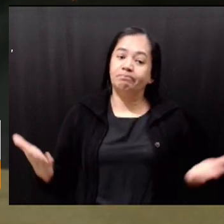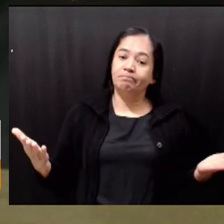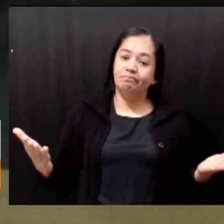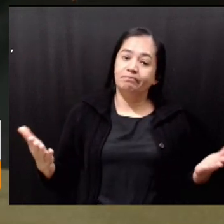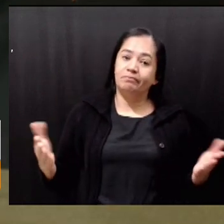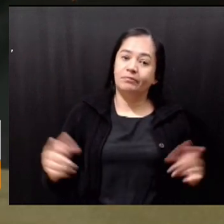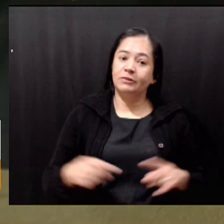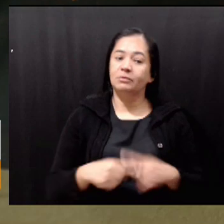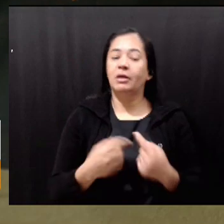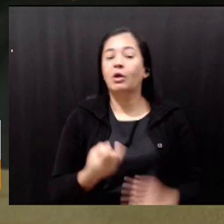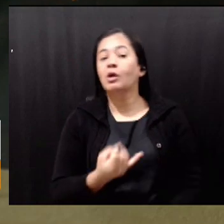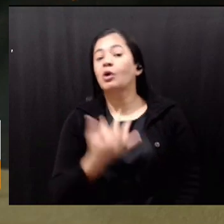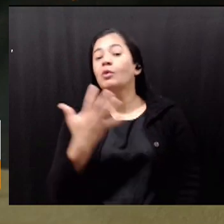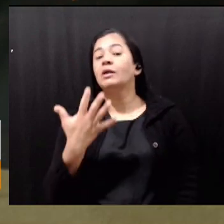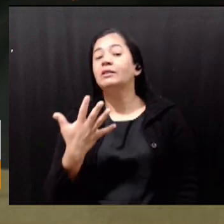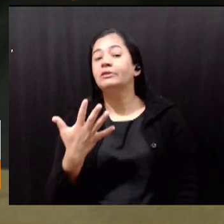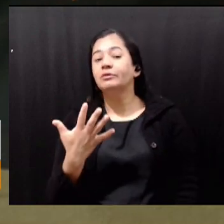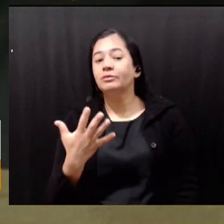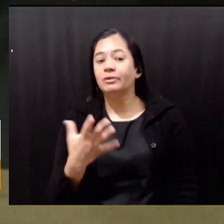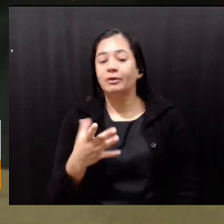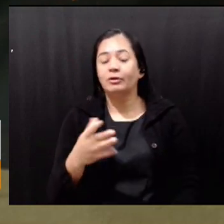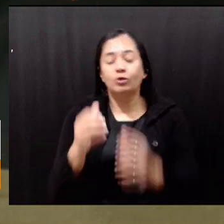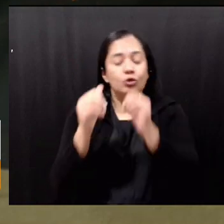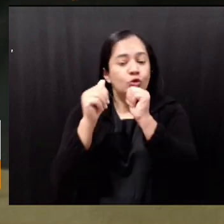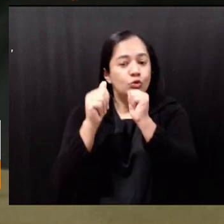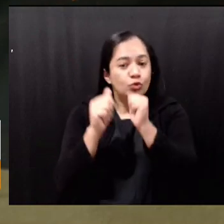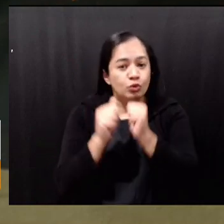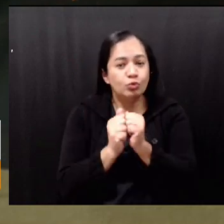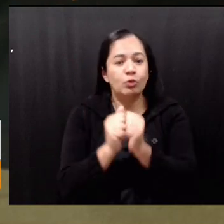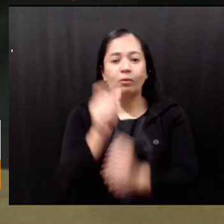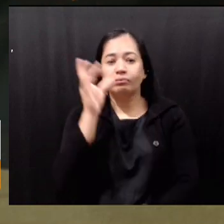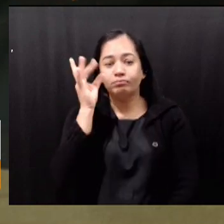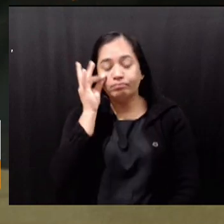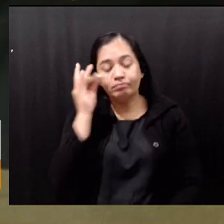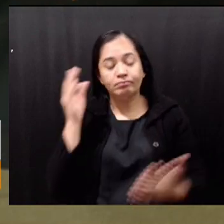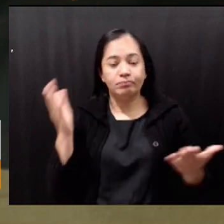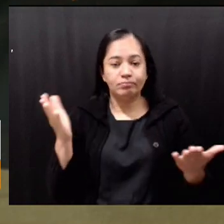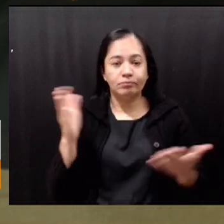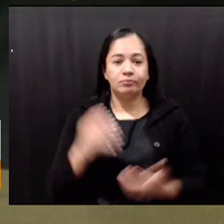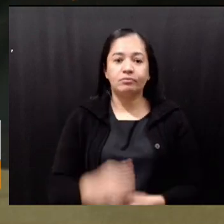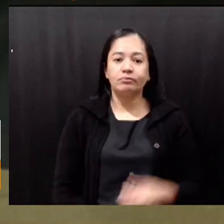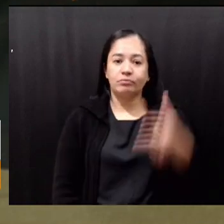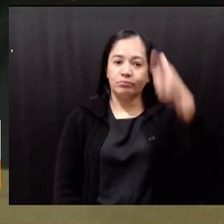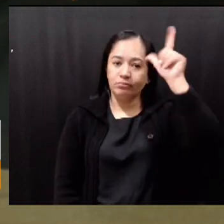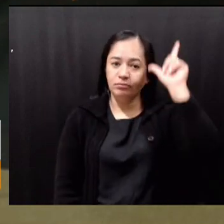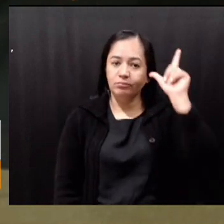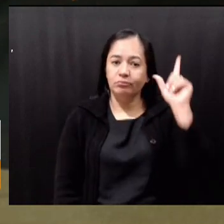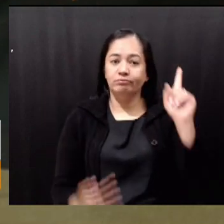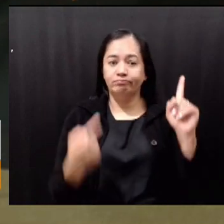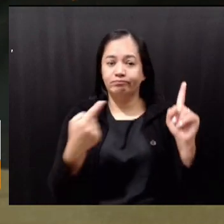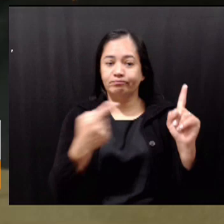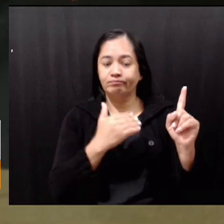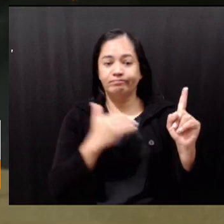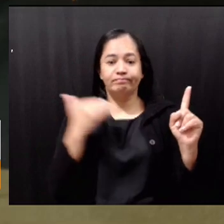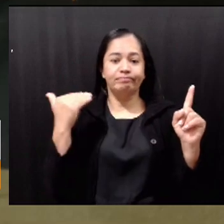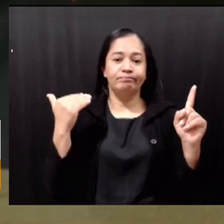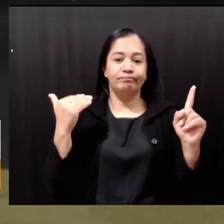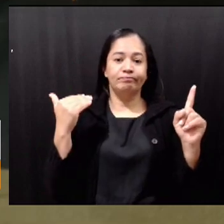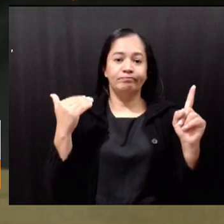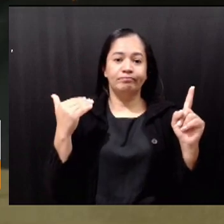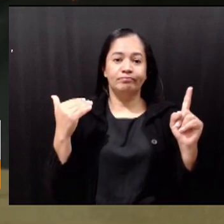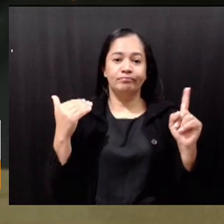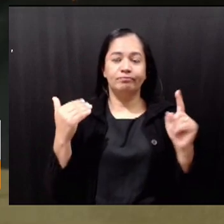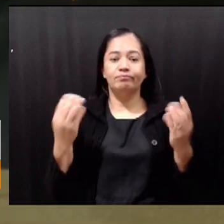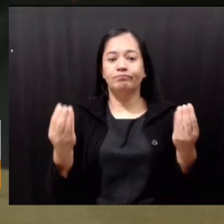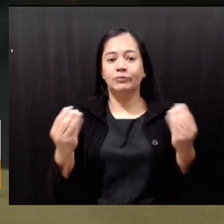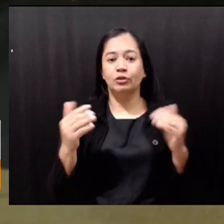estavam ali ao lado, né, junto. Então, assim, ontem nós perdemos Preta Gil e coincidiu aí com o Dia do Amigo,